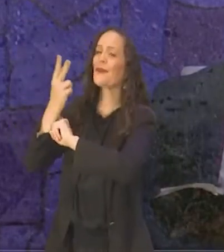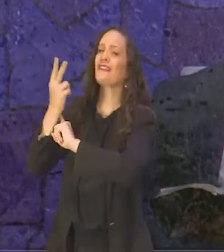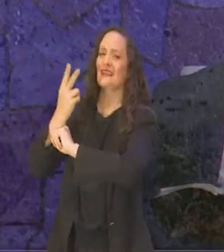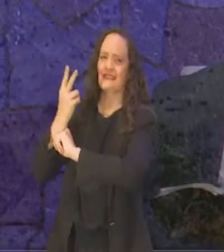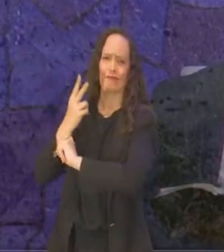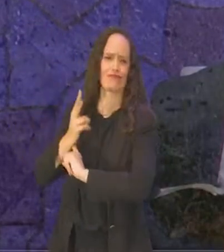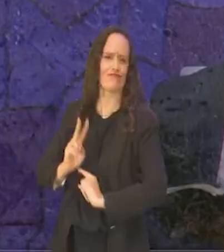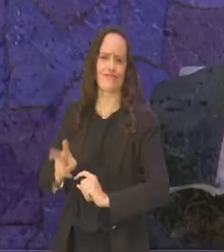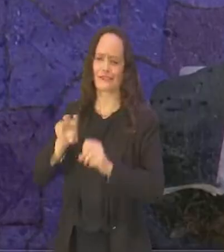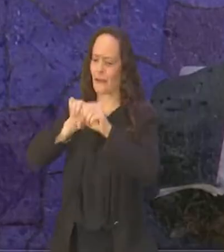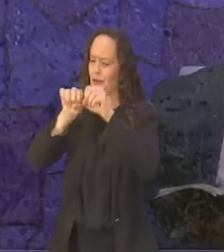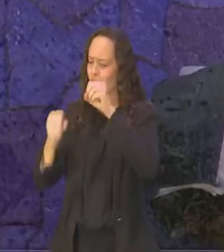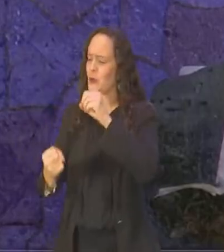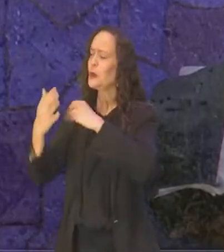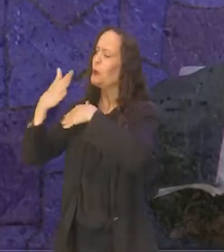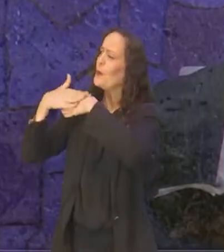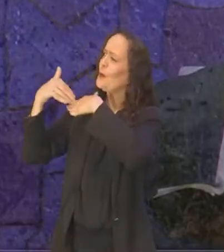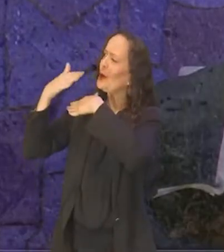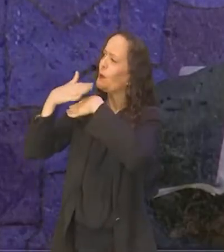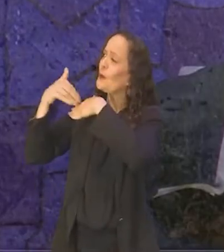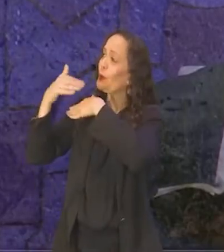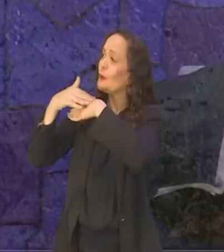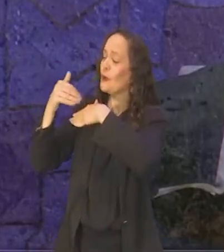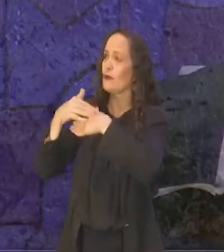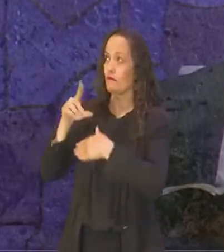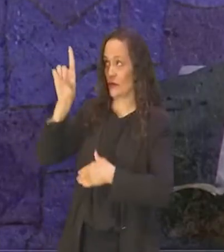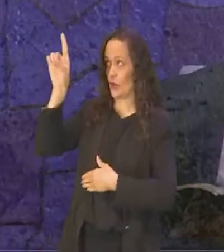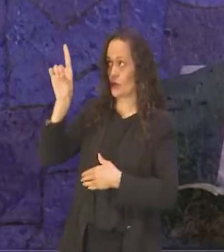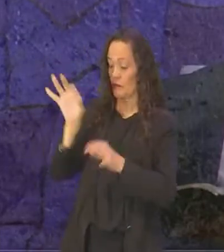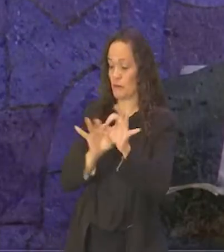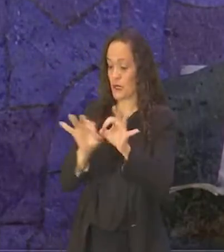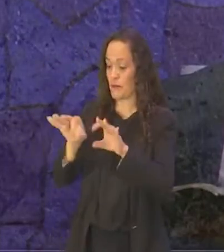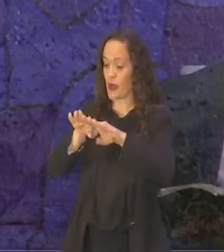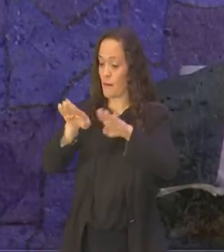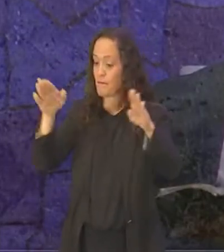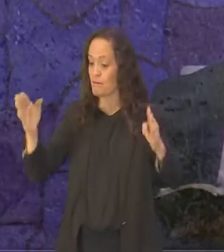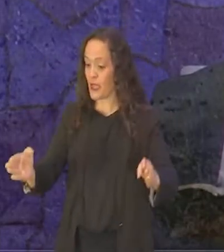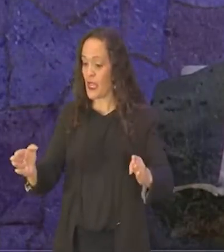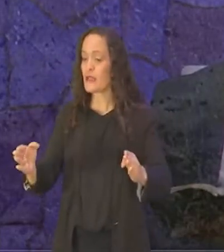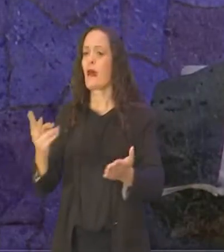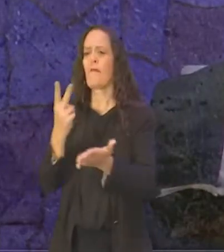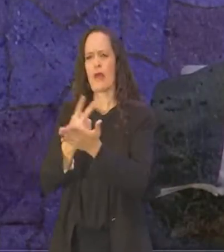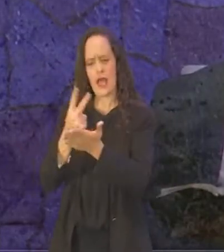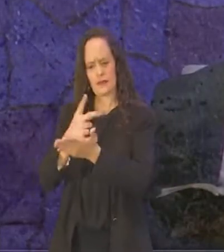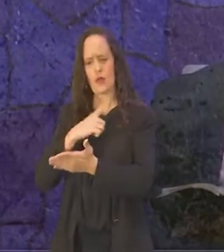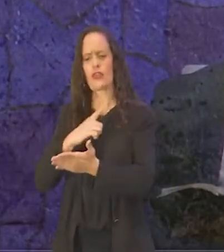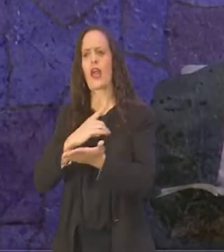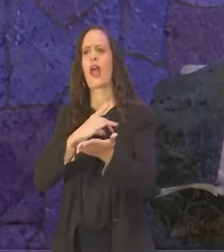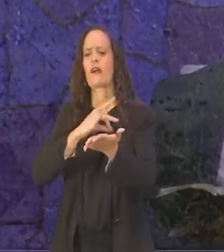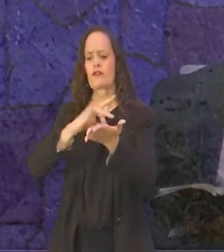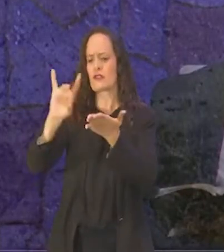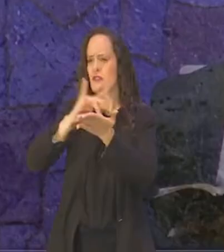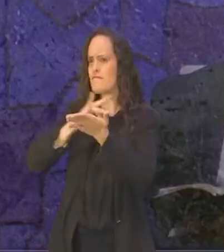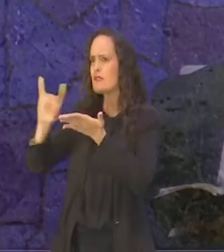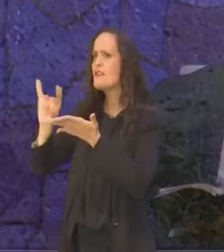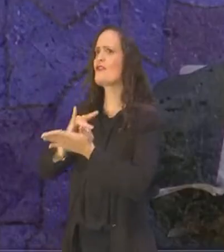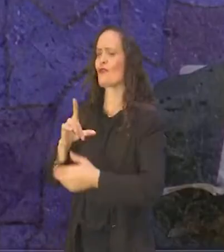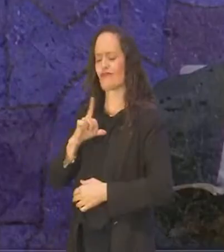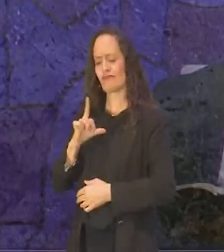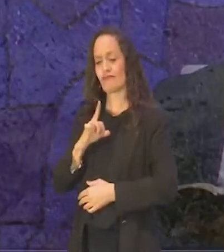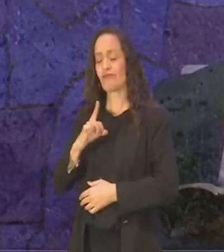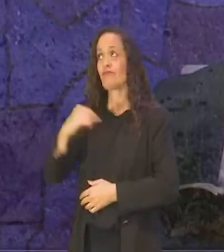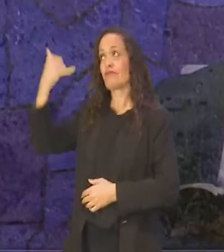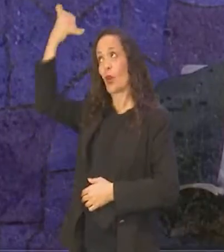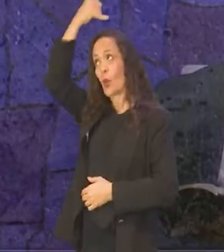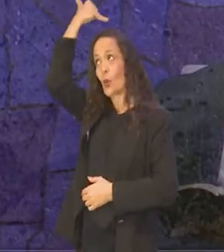o teu cajado me consolam. Preparas-me uma mesa na presença dos meus adversários,